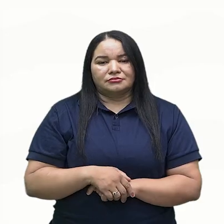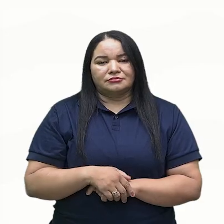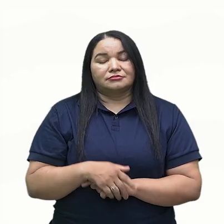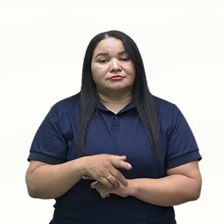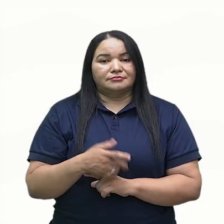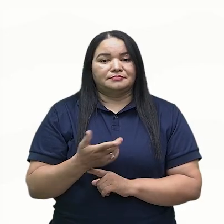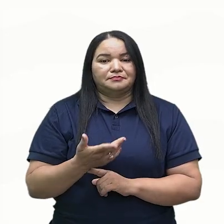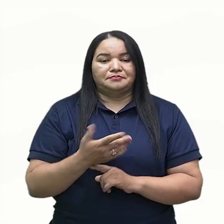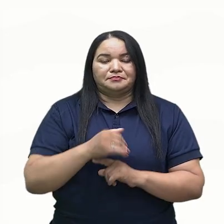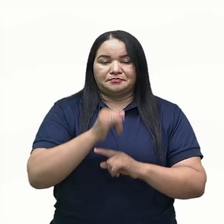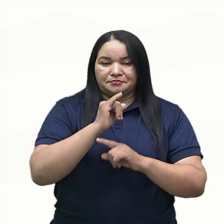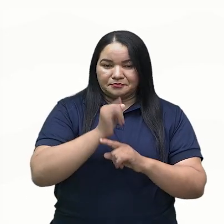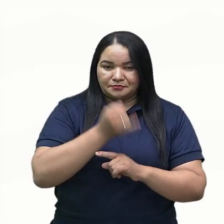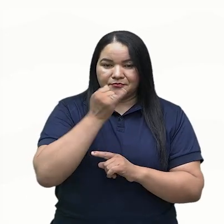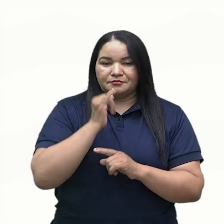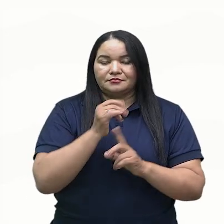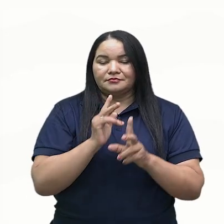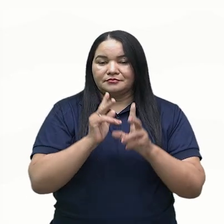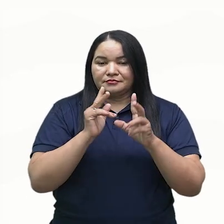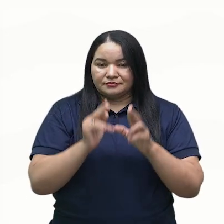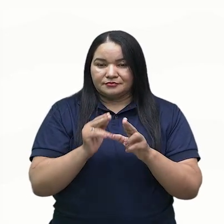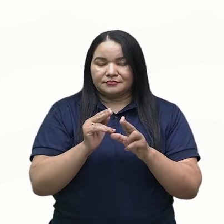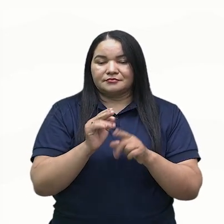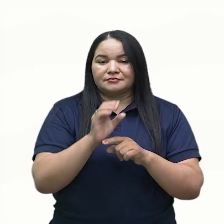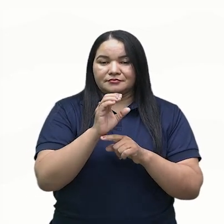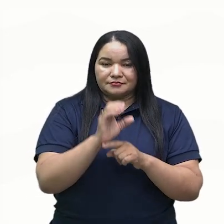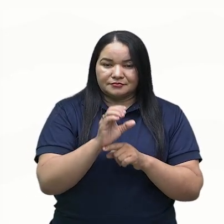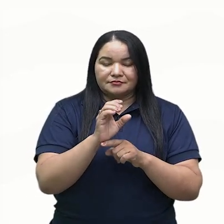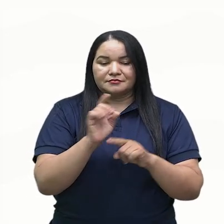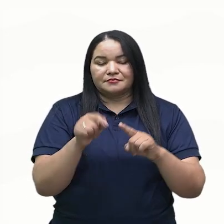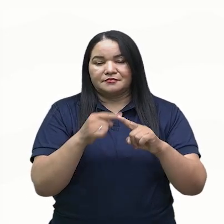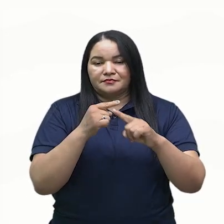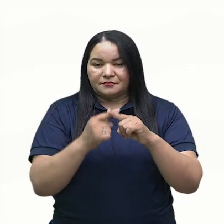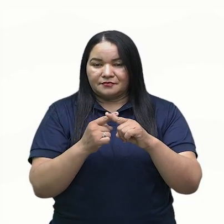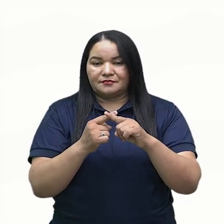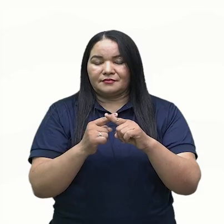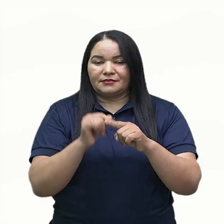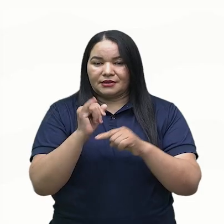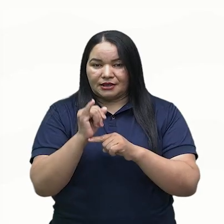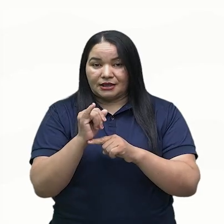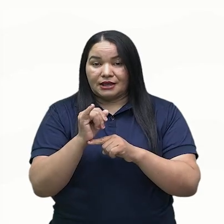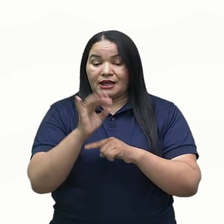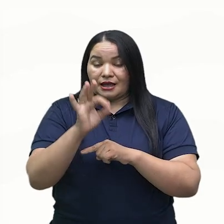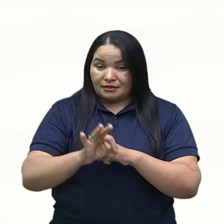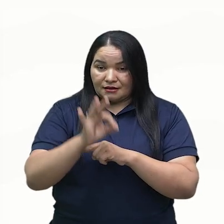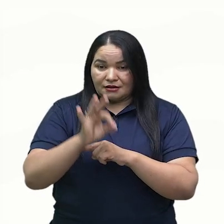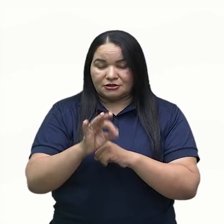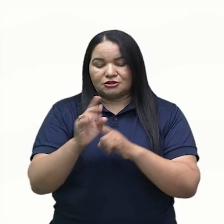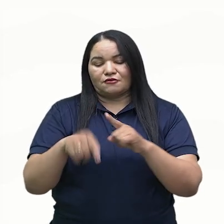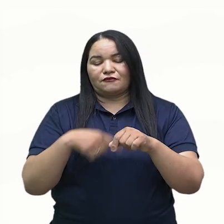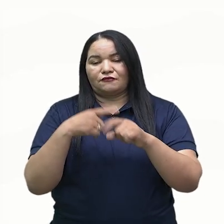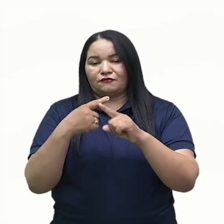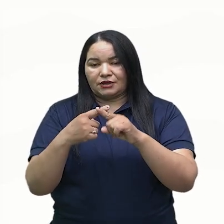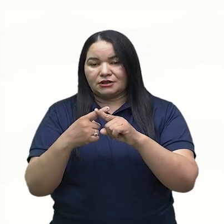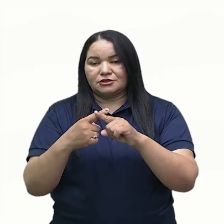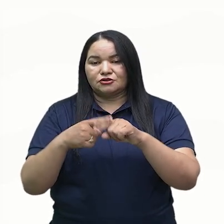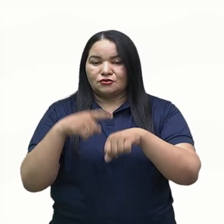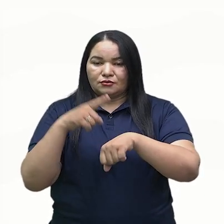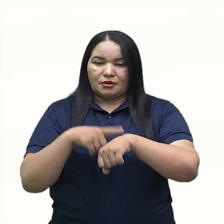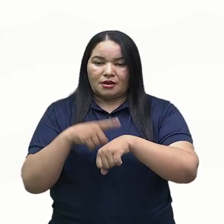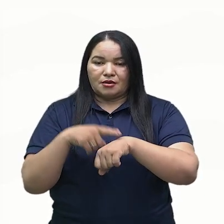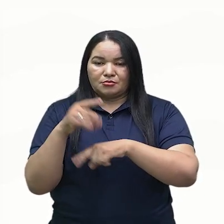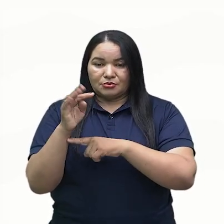Lembra sim, ó. Juros é igual ao capital vezes a taxa vezes o tempo.